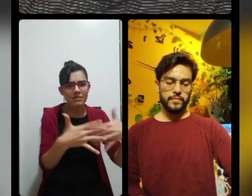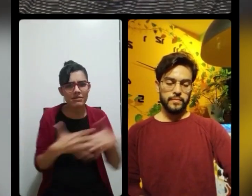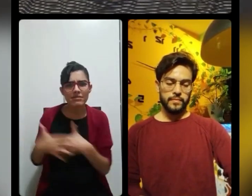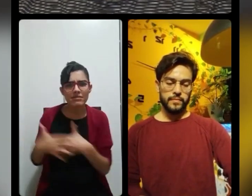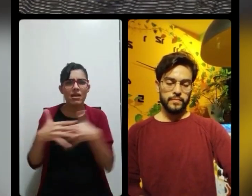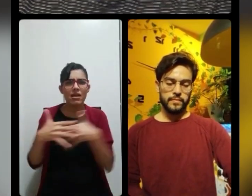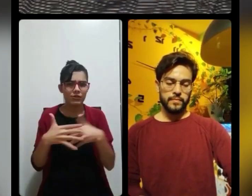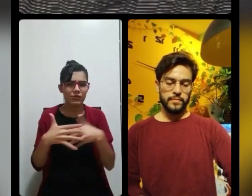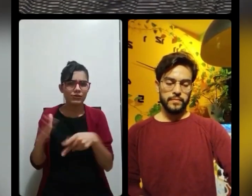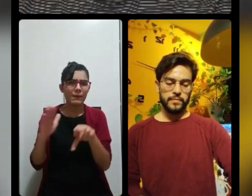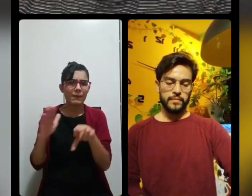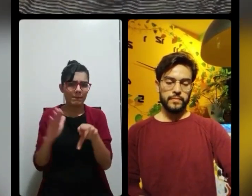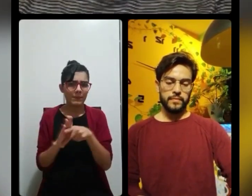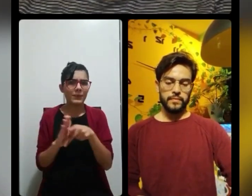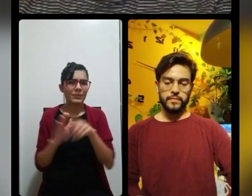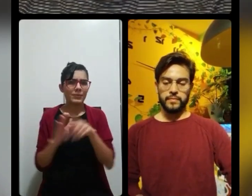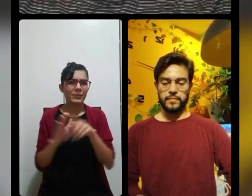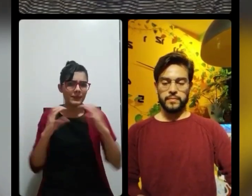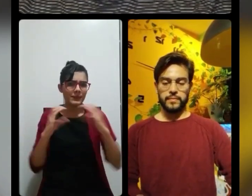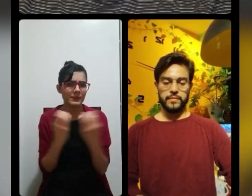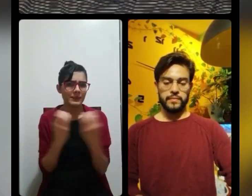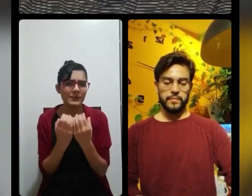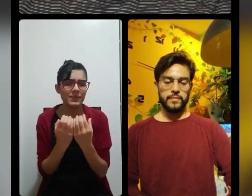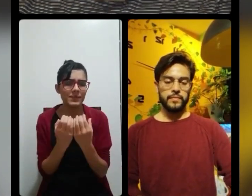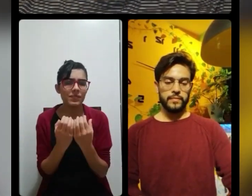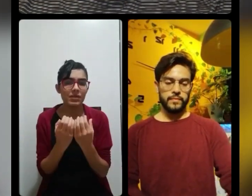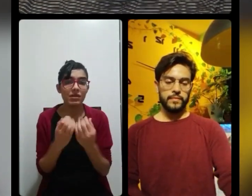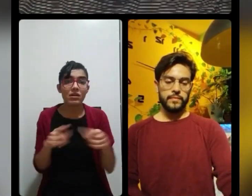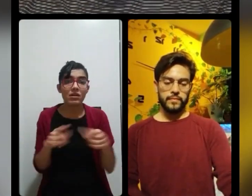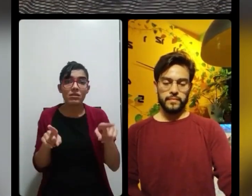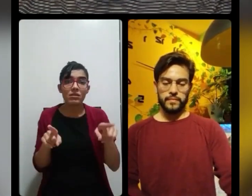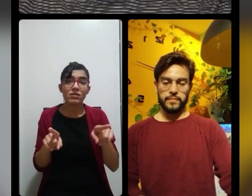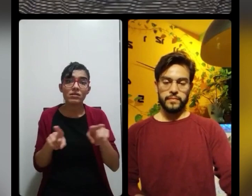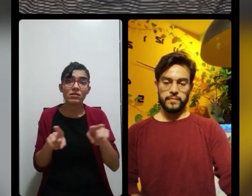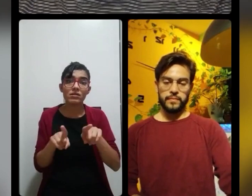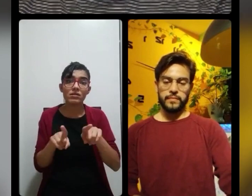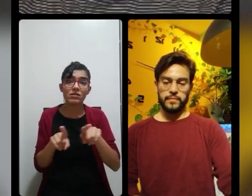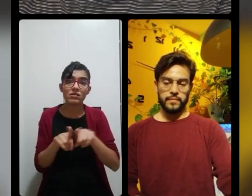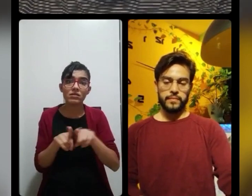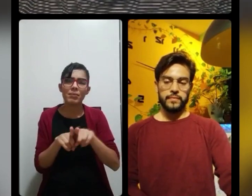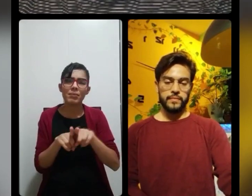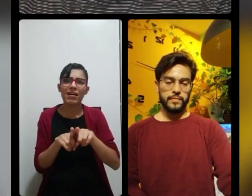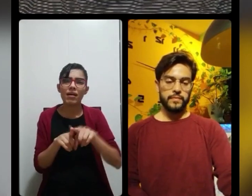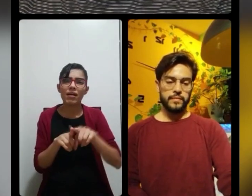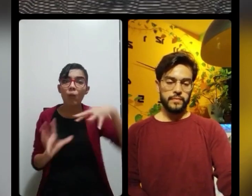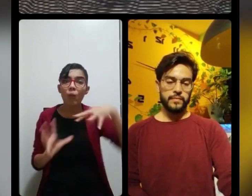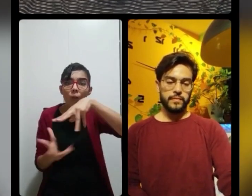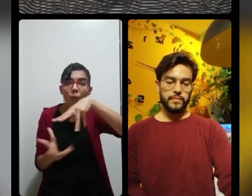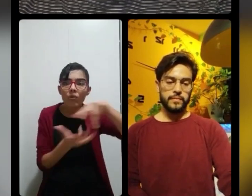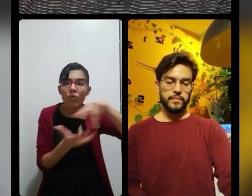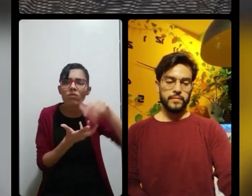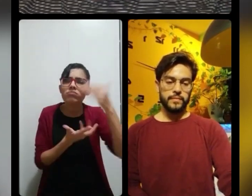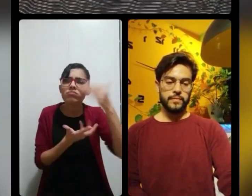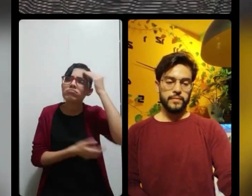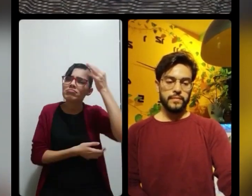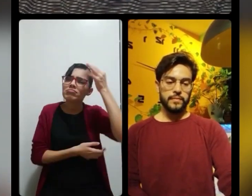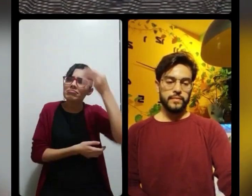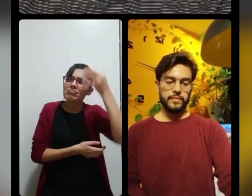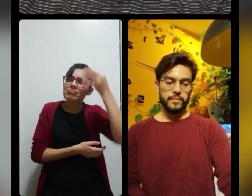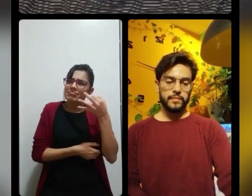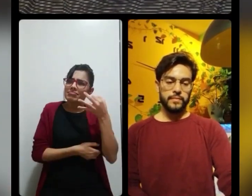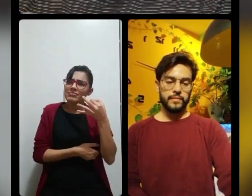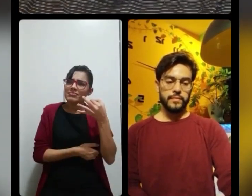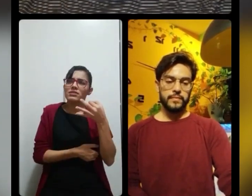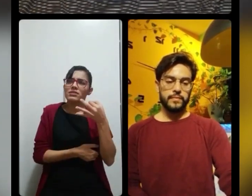universalmente feitos e compreendidos. Mas ele cria a gestualidade brasileira, que é Mônica Hector e